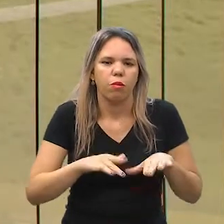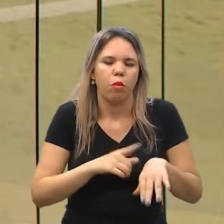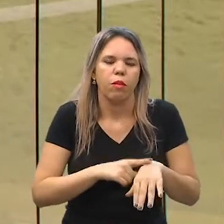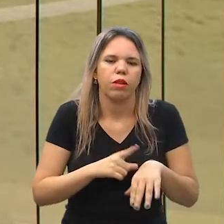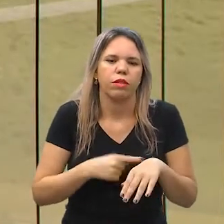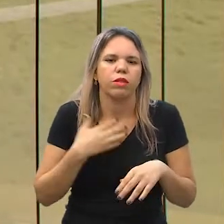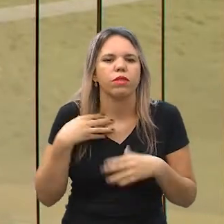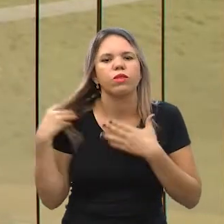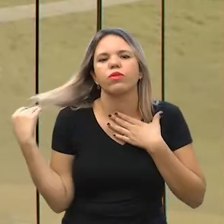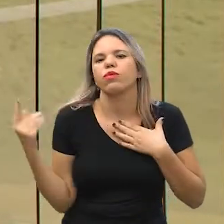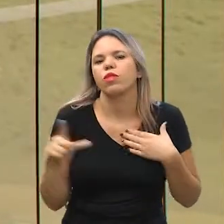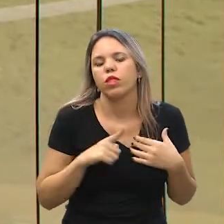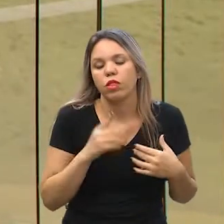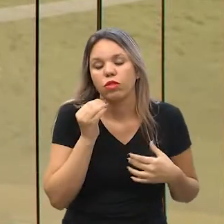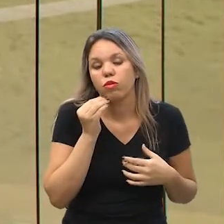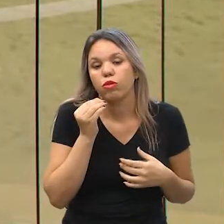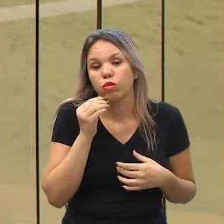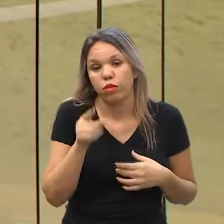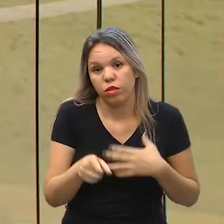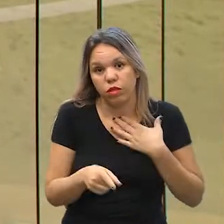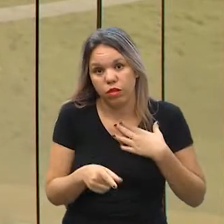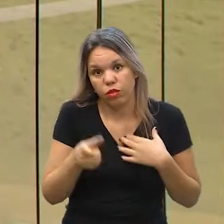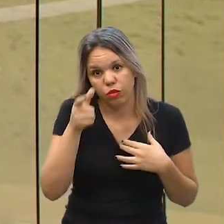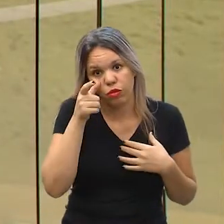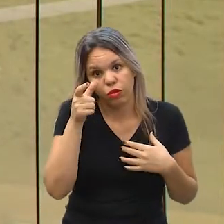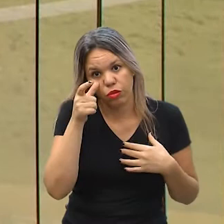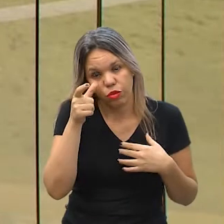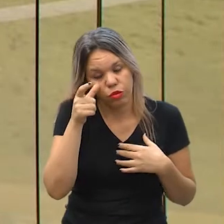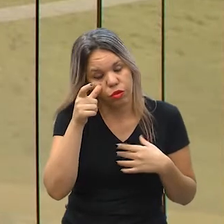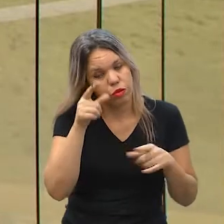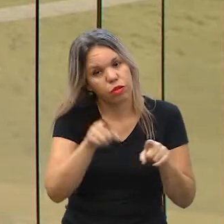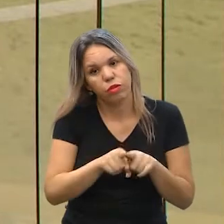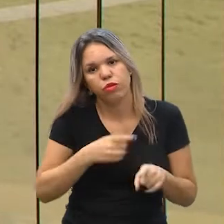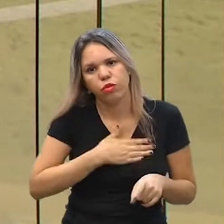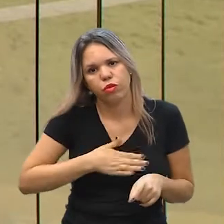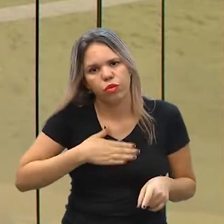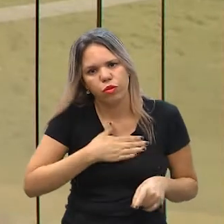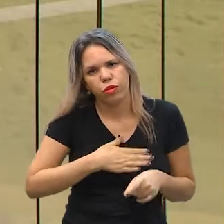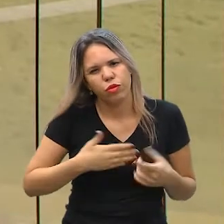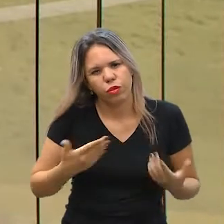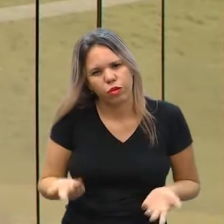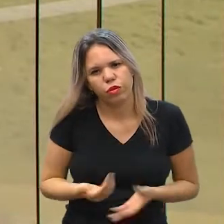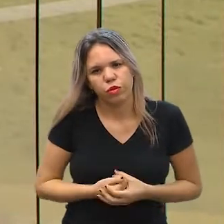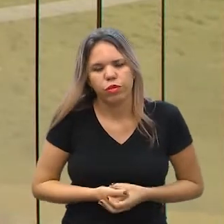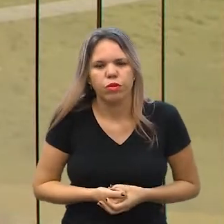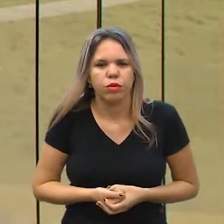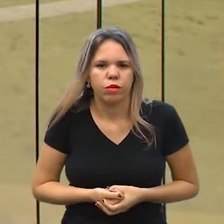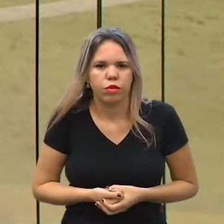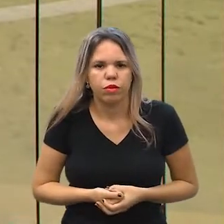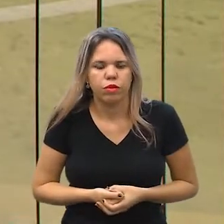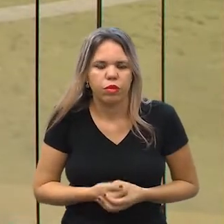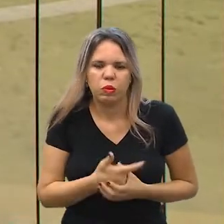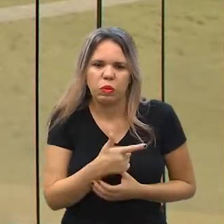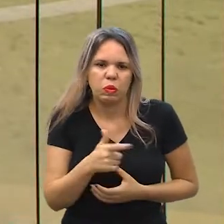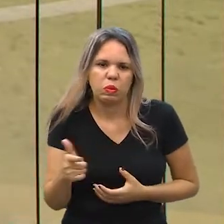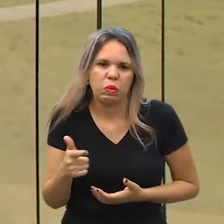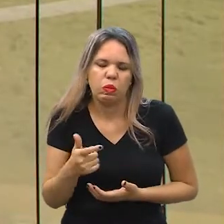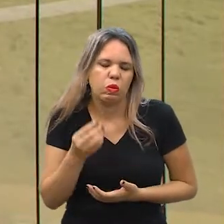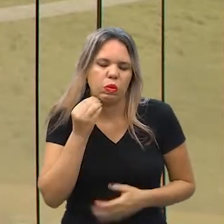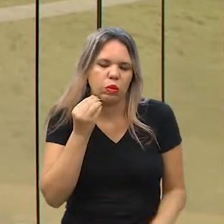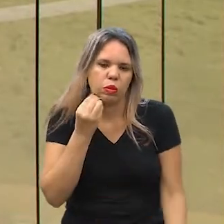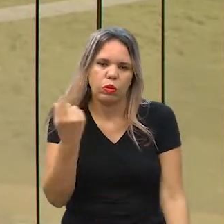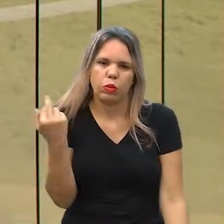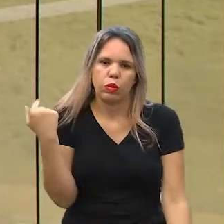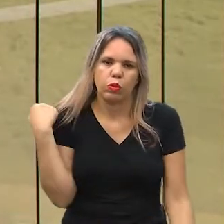determinados momentos em que você tem a oportunidade de assistir um grande clássico. Eu gosto muito de um grande clássico, mas já não tenho mais a